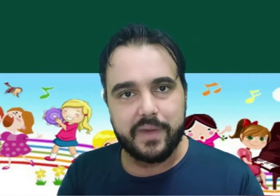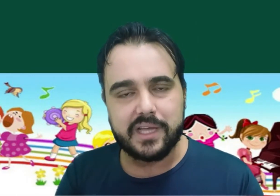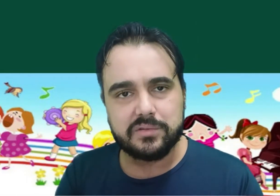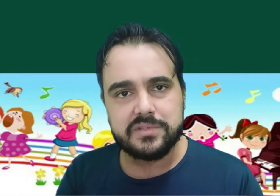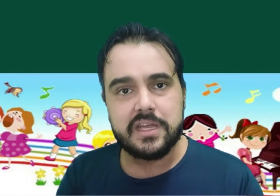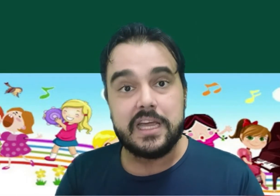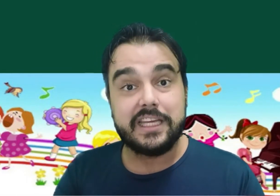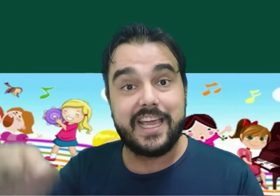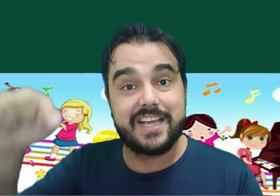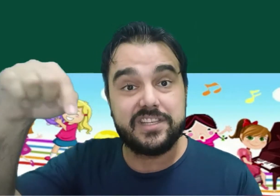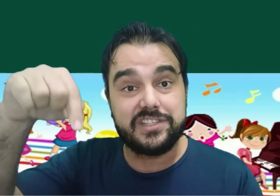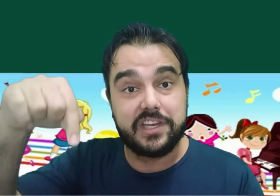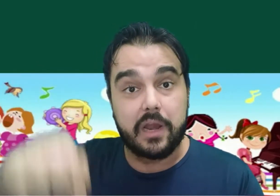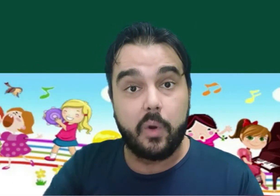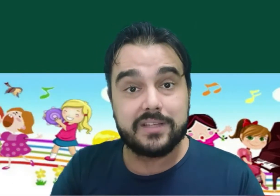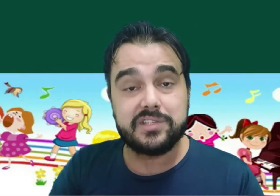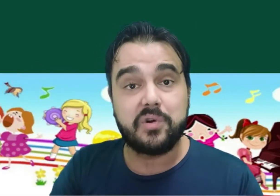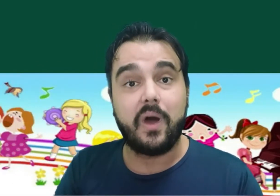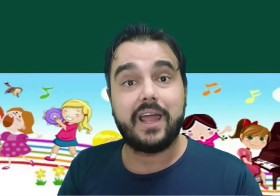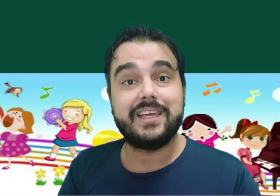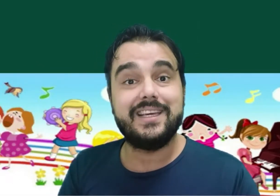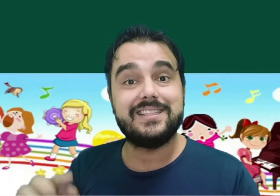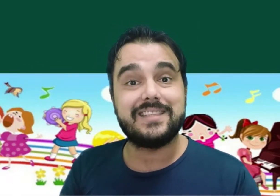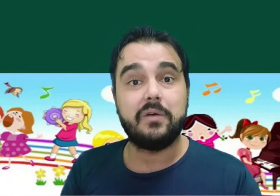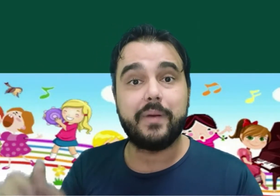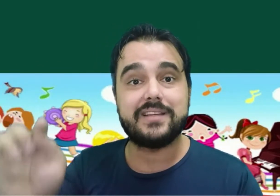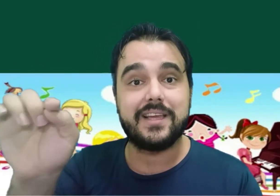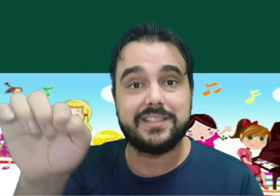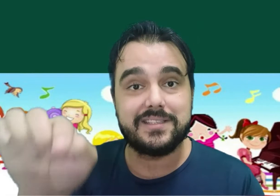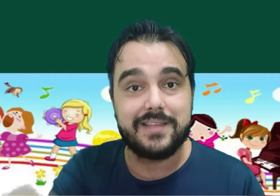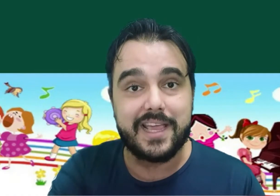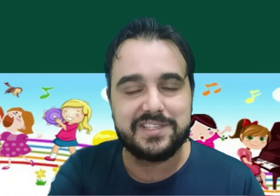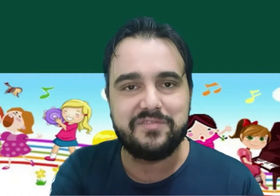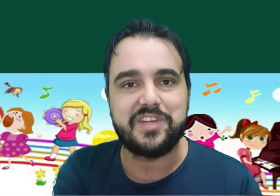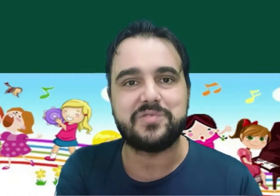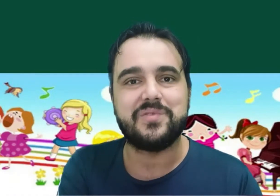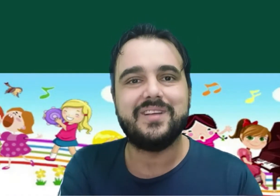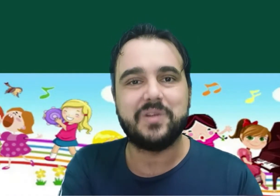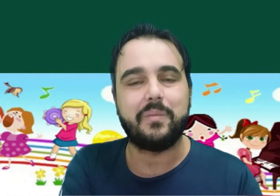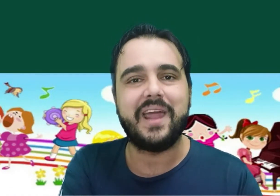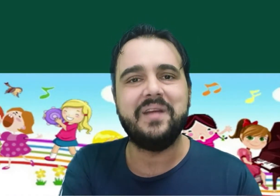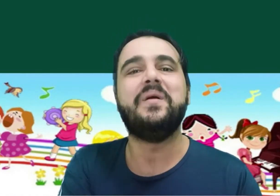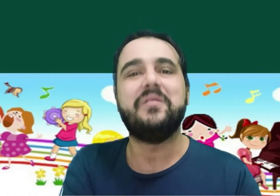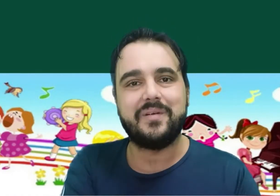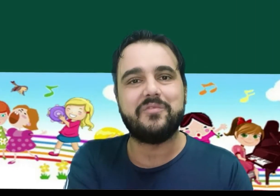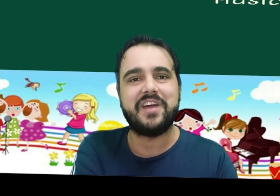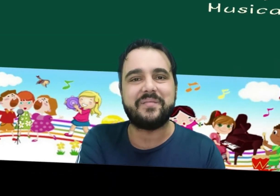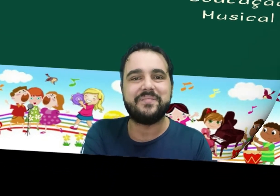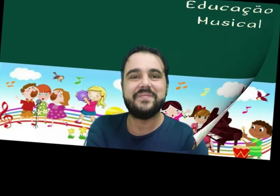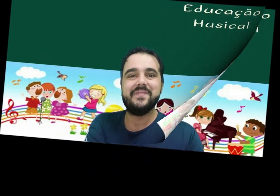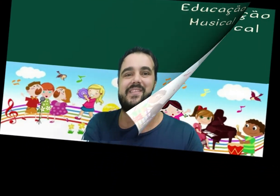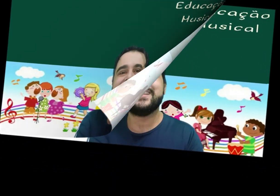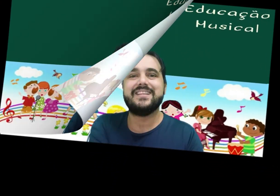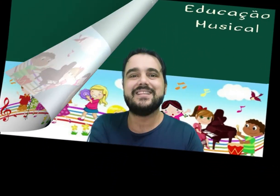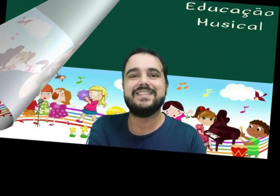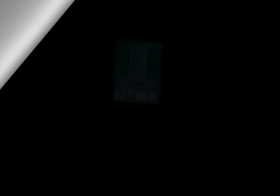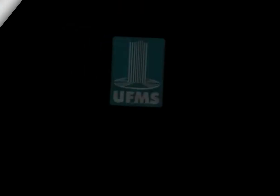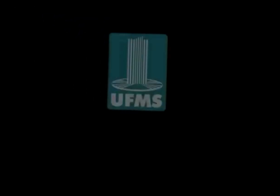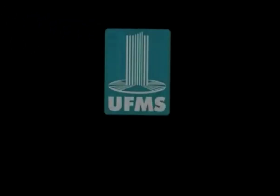quais instrumentos que existem na nossa escola que estão presentes nesse vídeo. Tudo bem? Vamos ver?